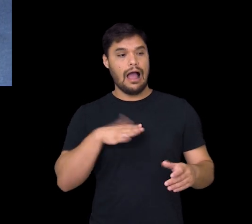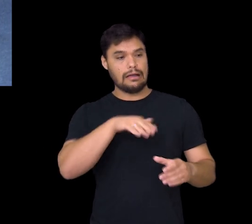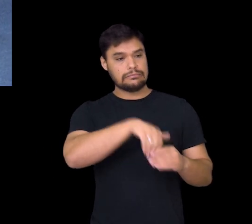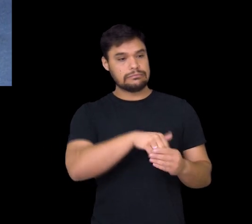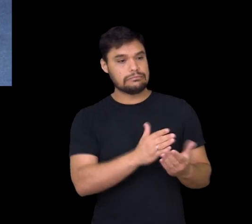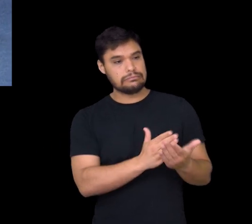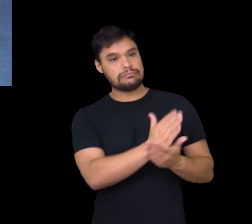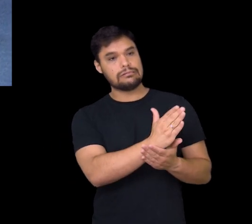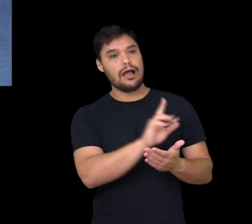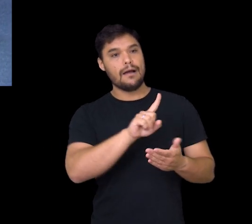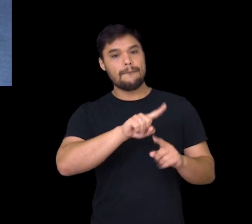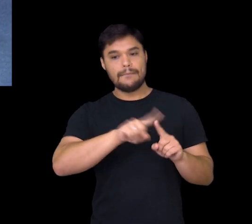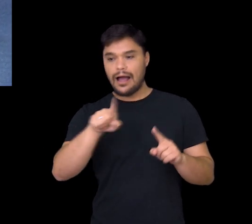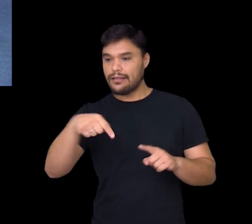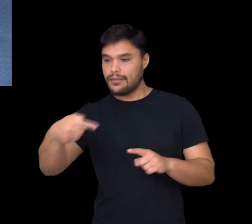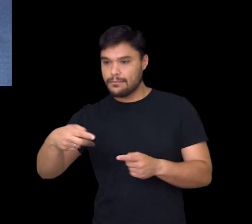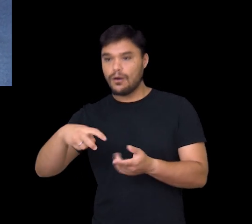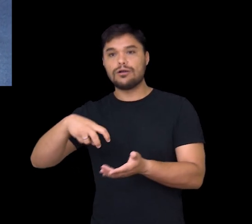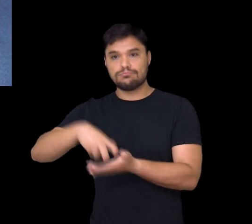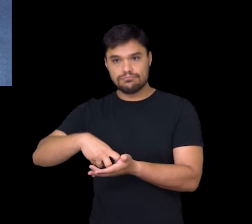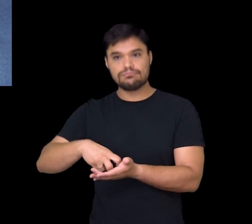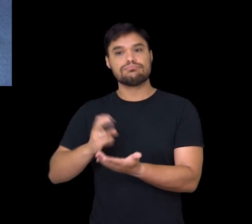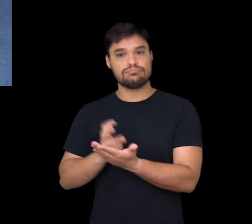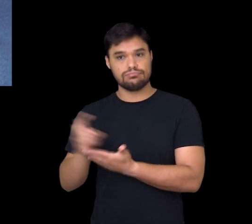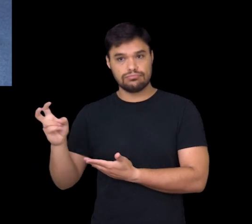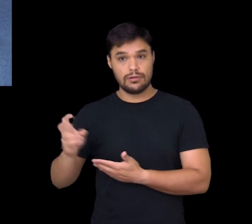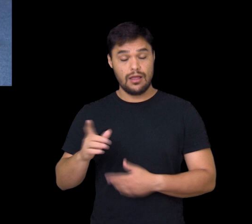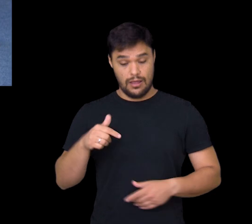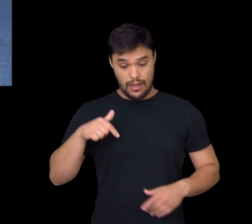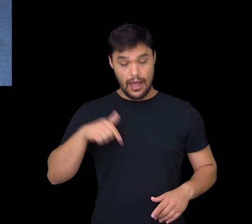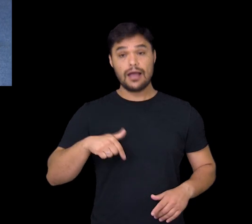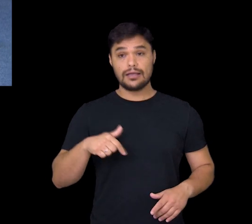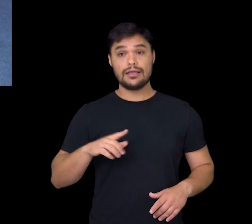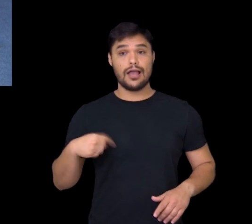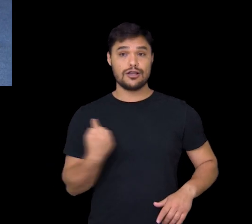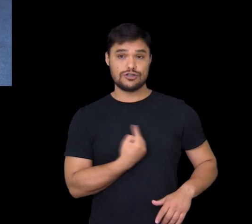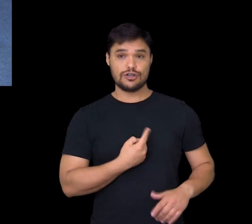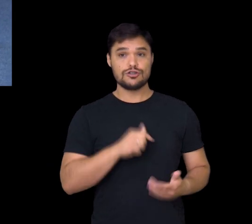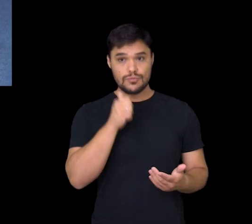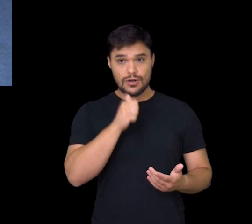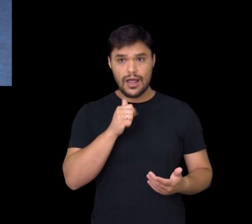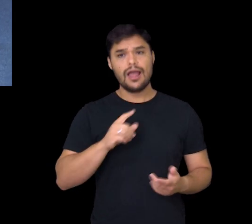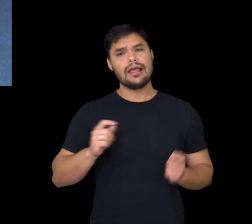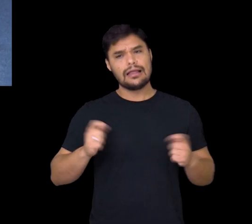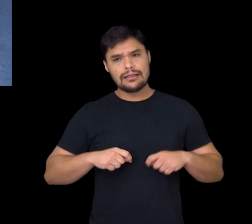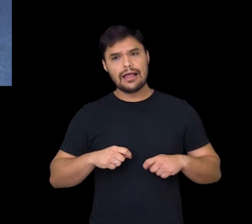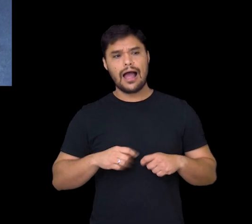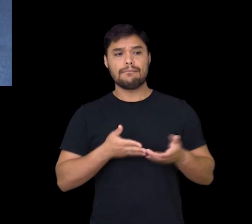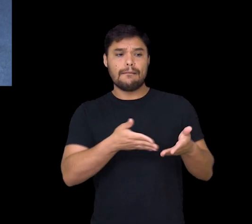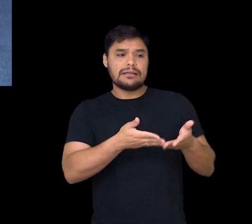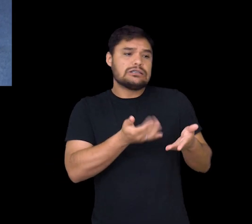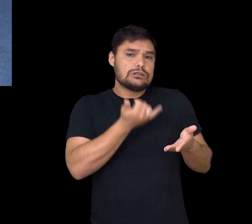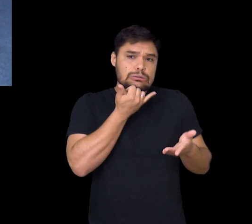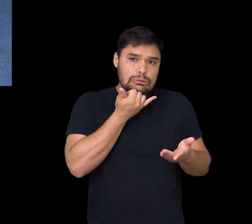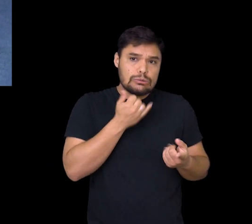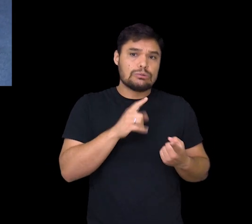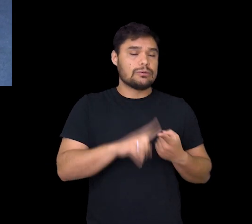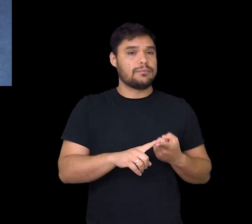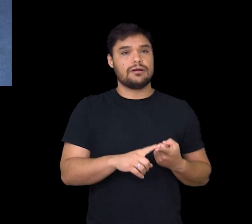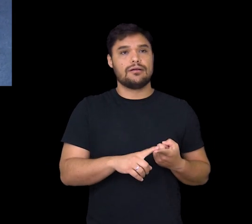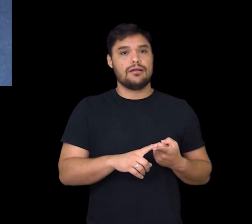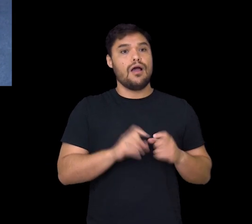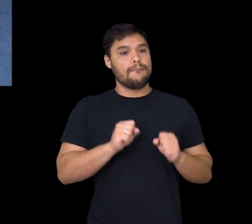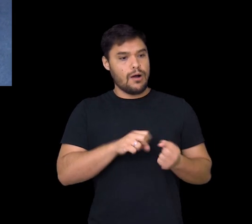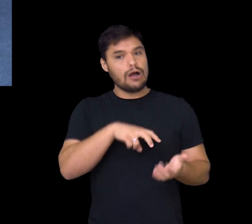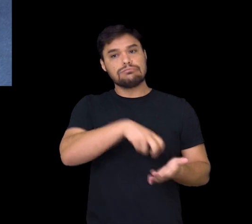do ganhou, mas não levou. Isso aí tem uma punição muito grande. Do lado de cá, você pode ter retratação pública,